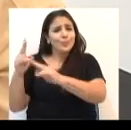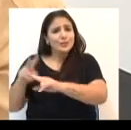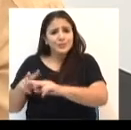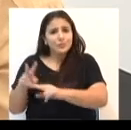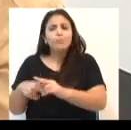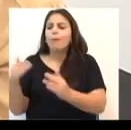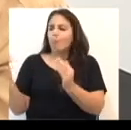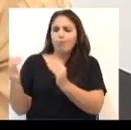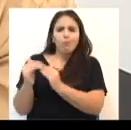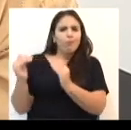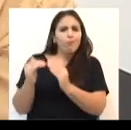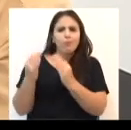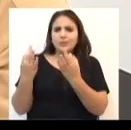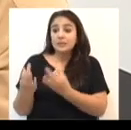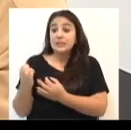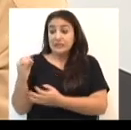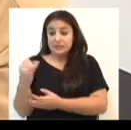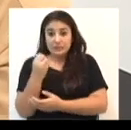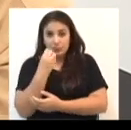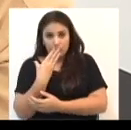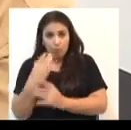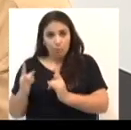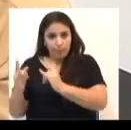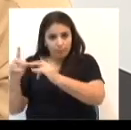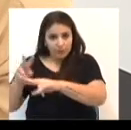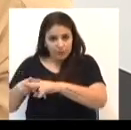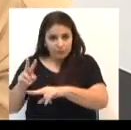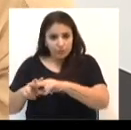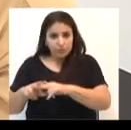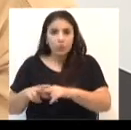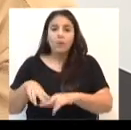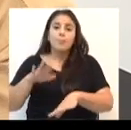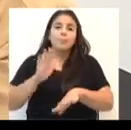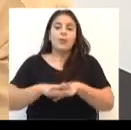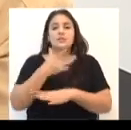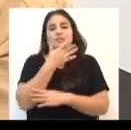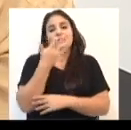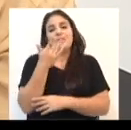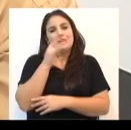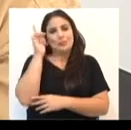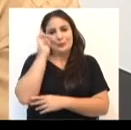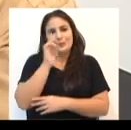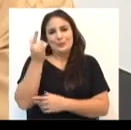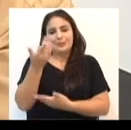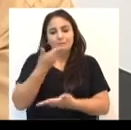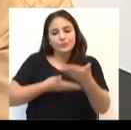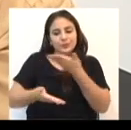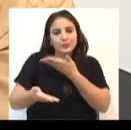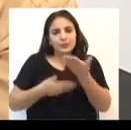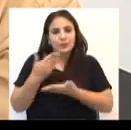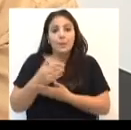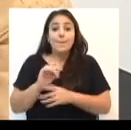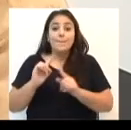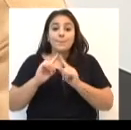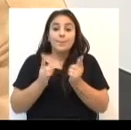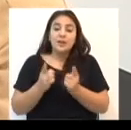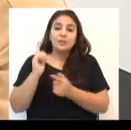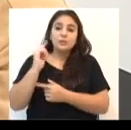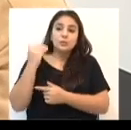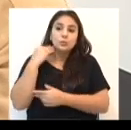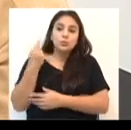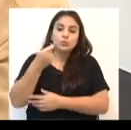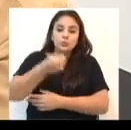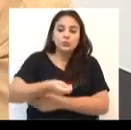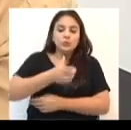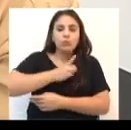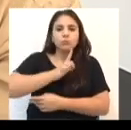concordo plenamente. Eu acho que se nós tivéssemos bons presídios, ele teria mais chance de ser bem ressocializado. Mas não é a questão de o juiz ter o direito, digamos